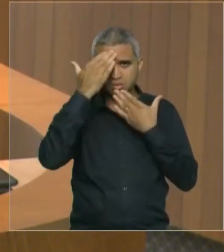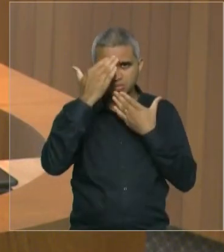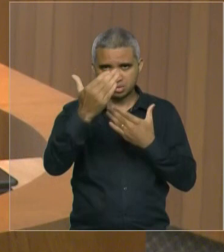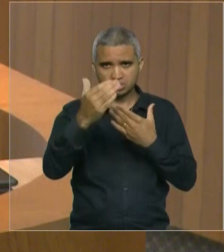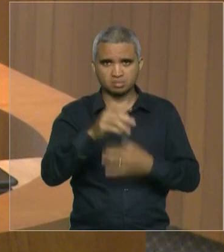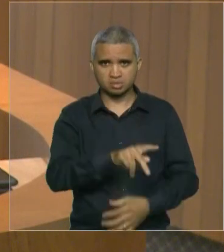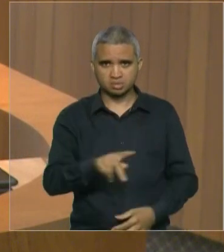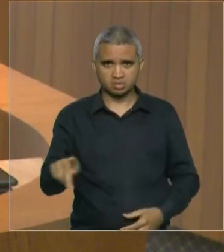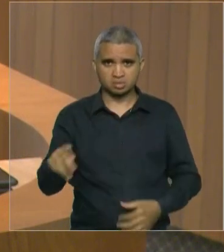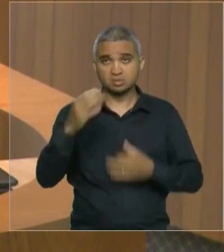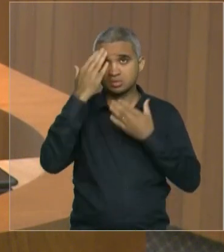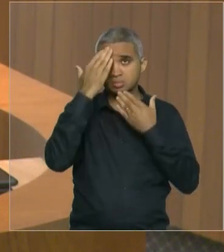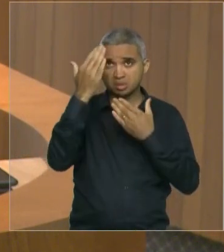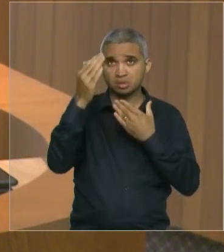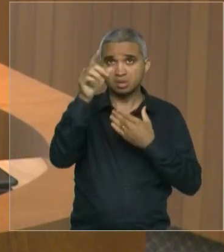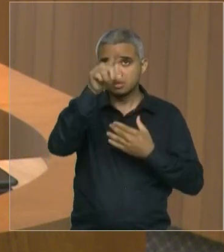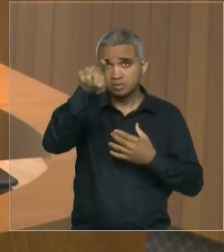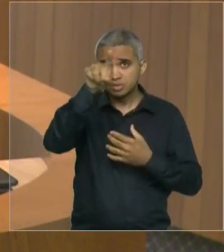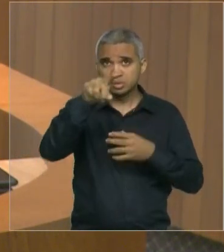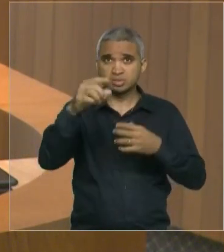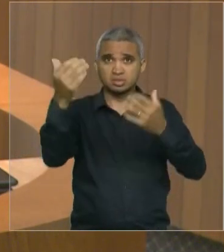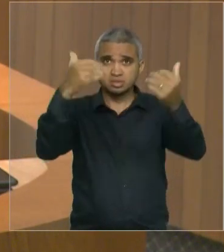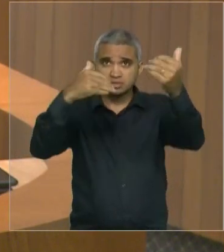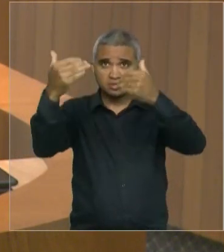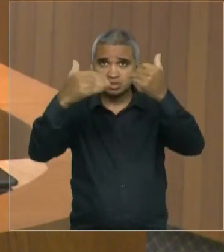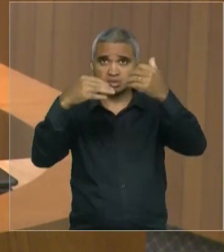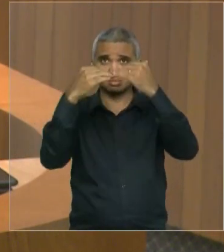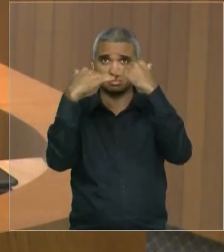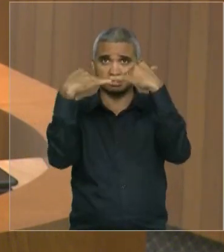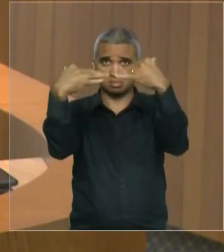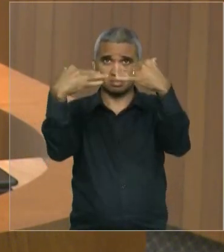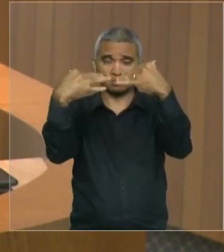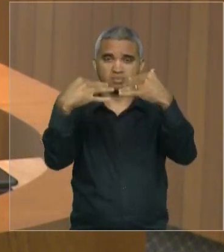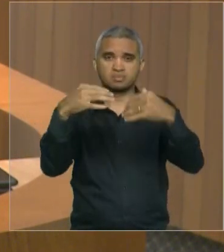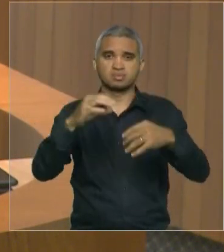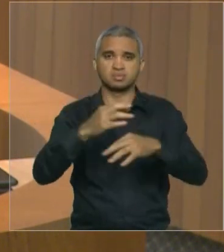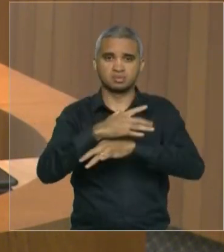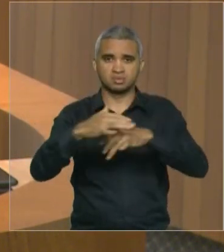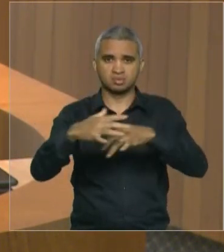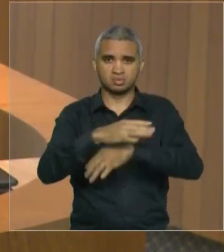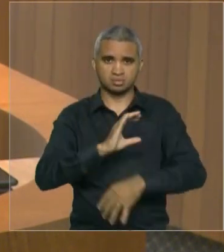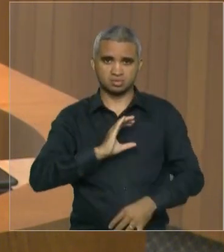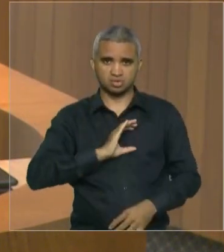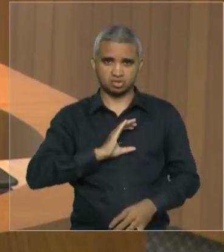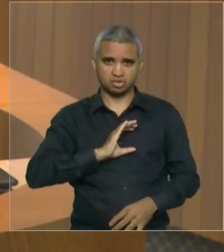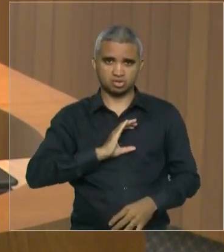a cada um de vocês que vieram de Caxias. Contem conosco.